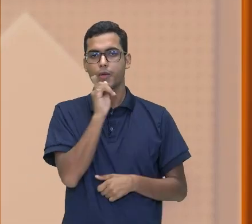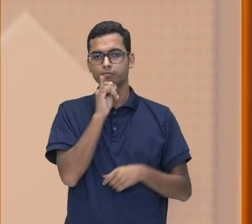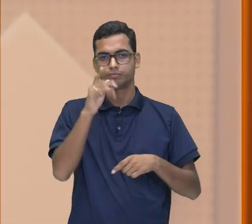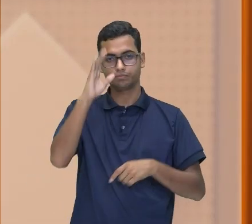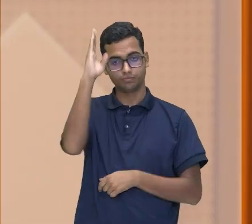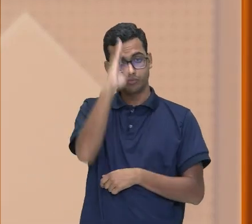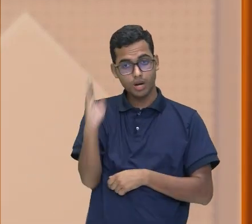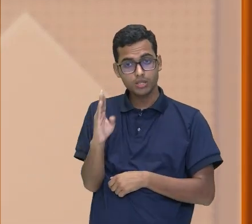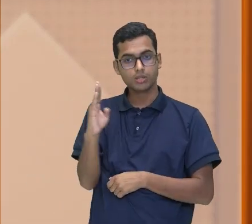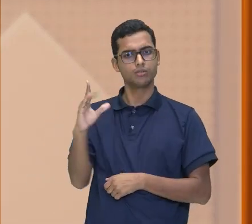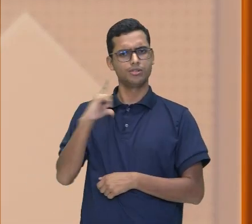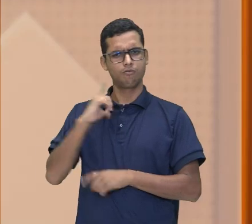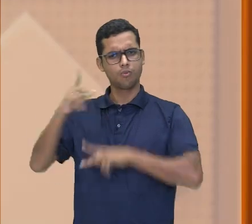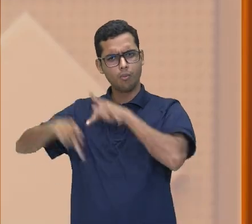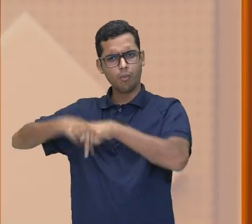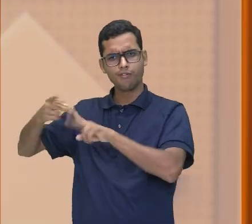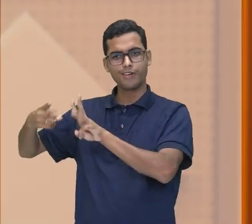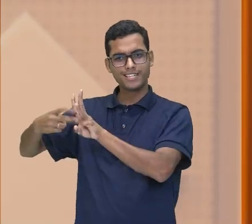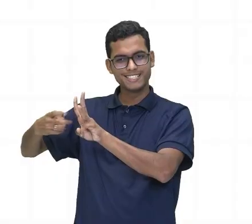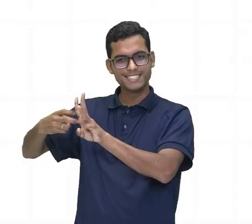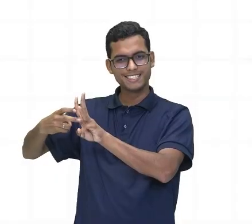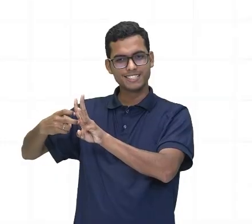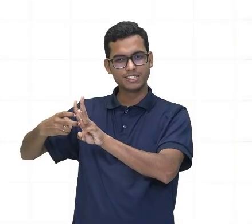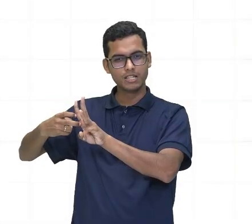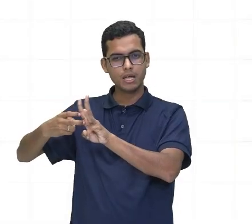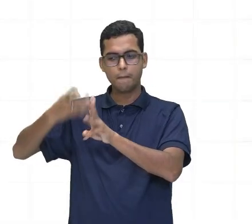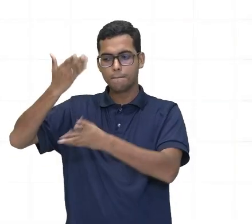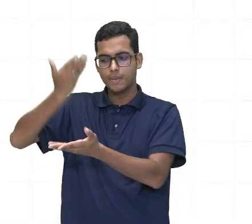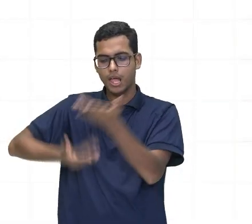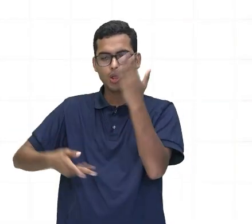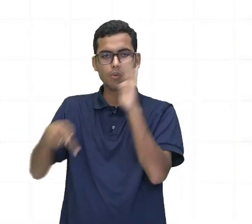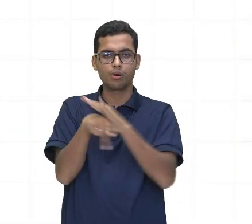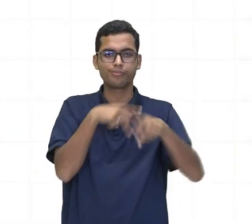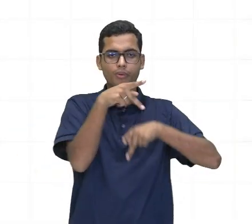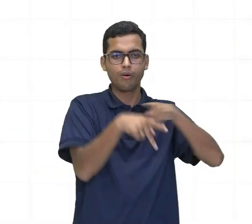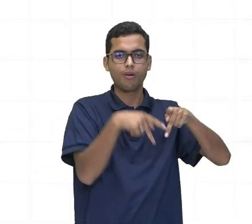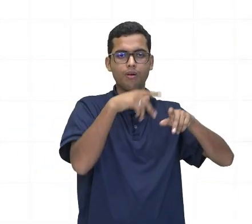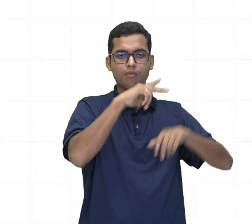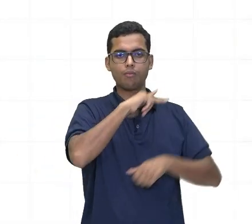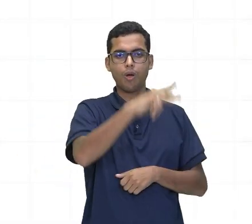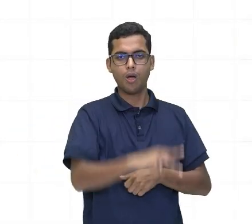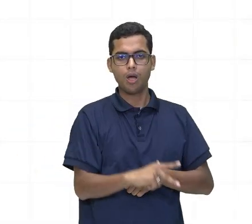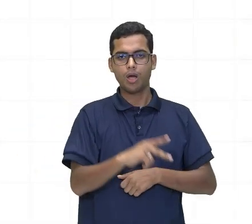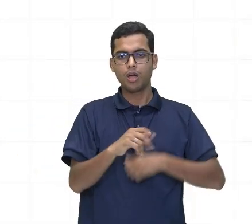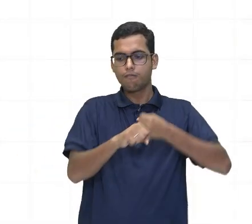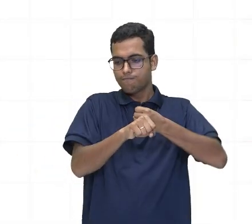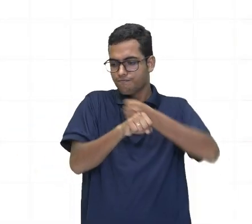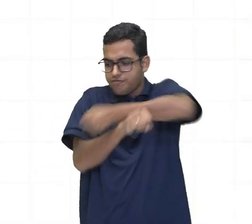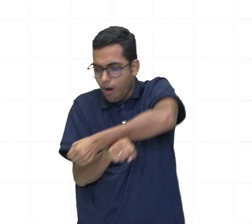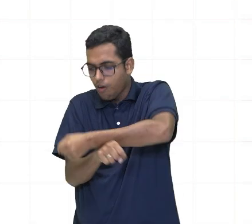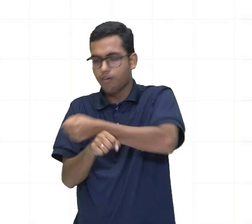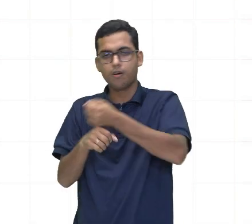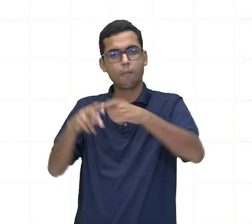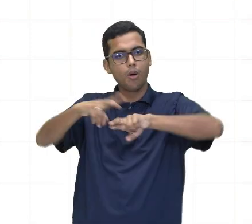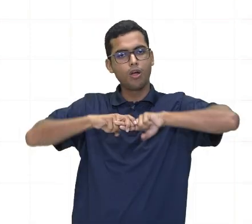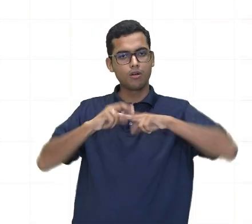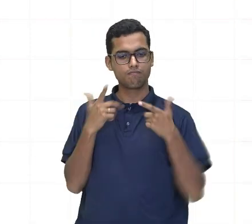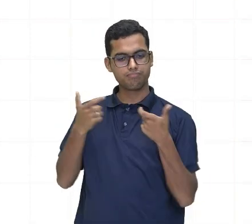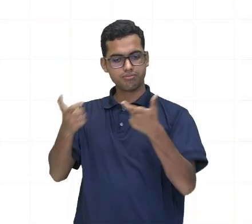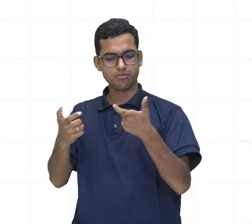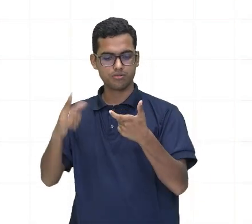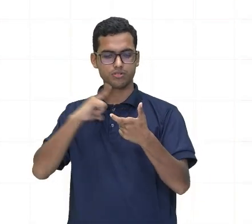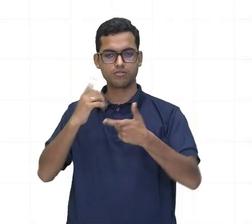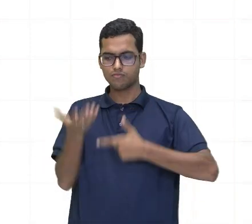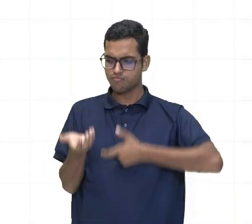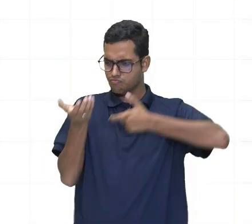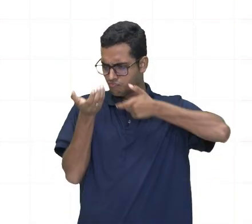Brasil, ok? Outra situação é a imposição da língua e cultura nos territórios dominados. Quando se fala